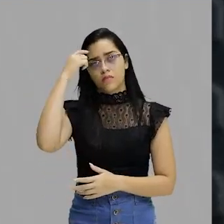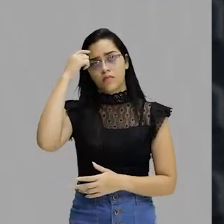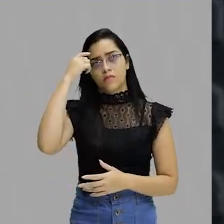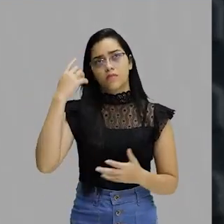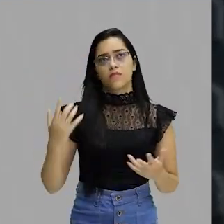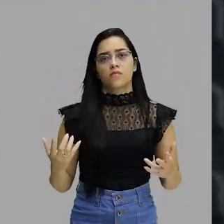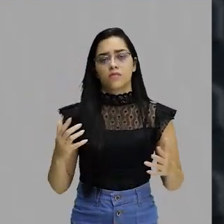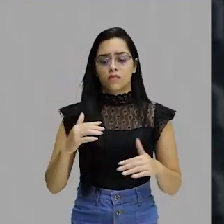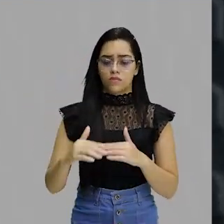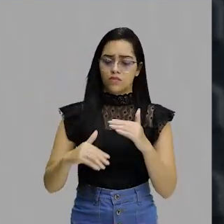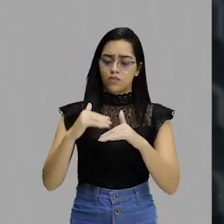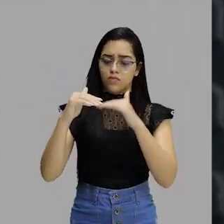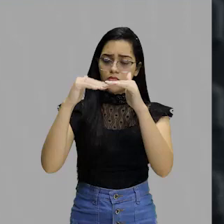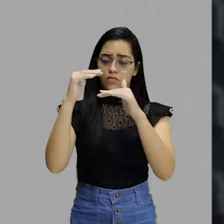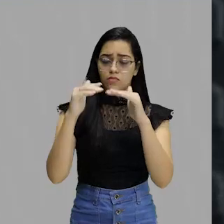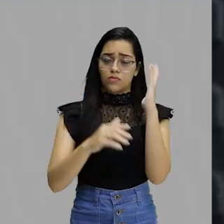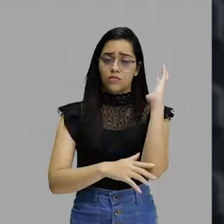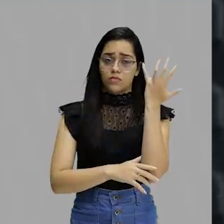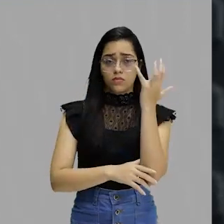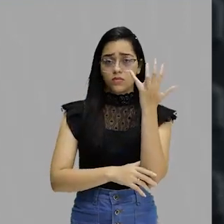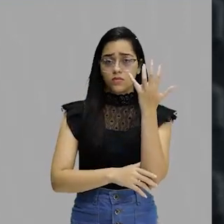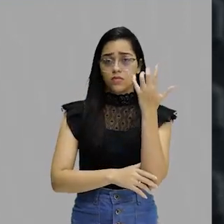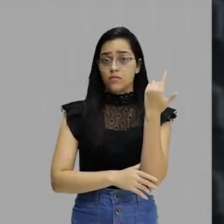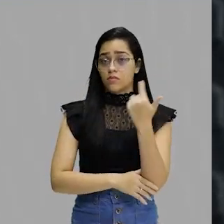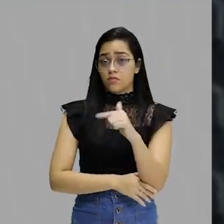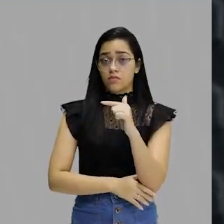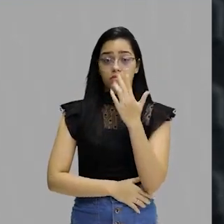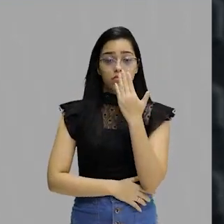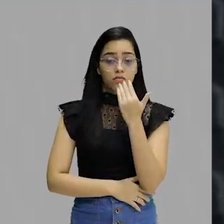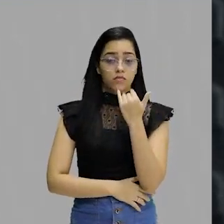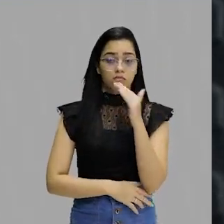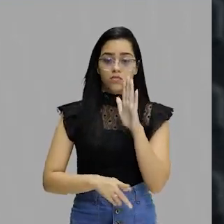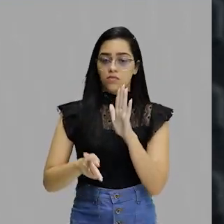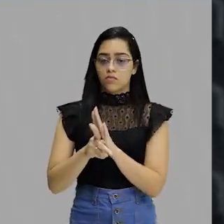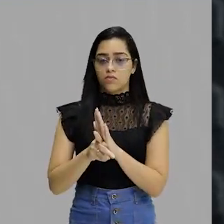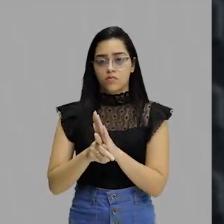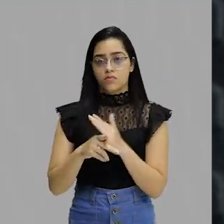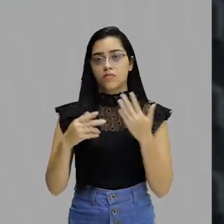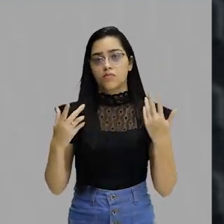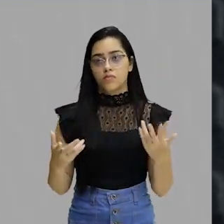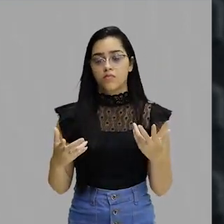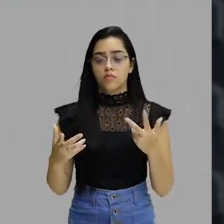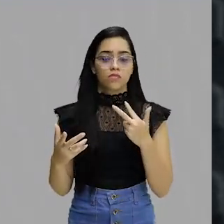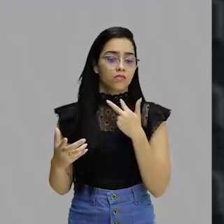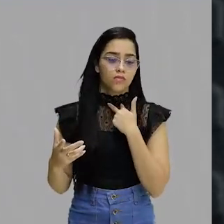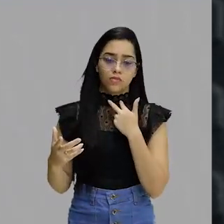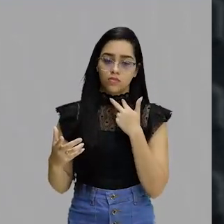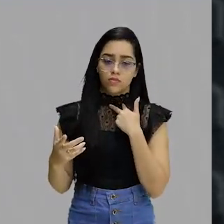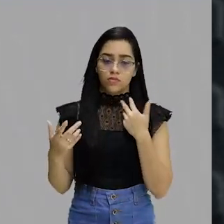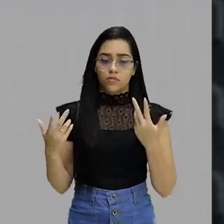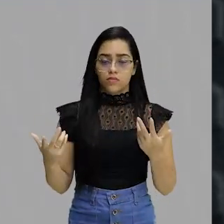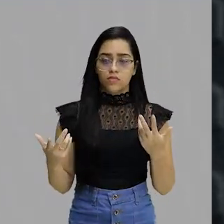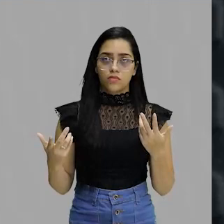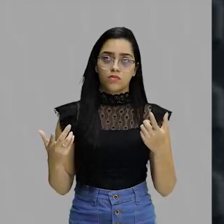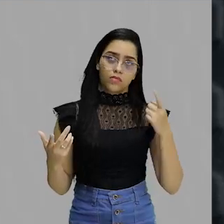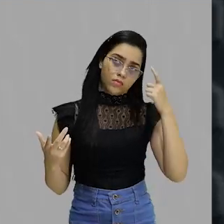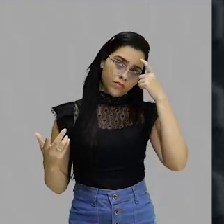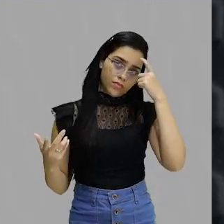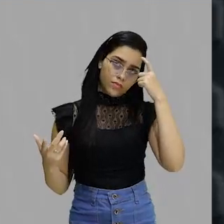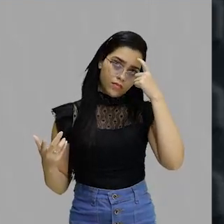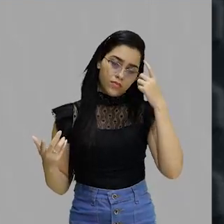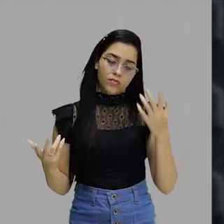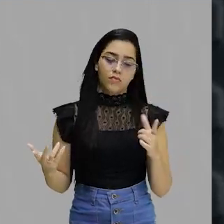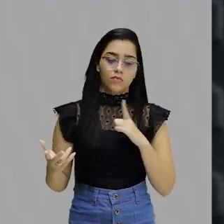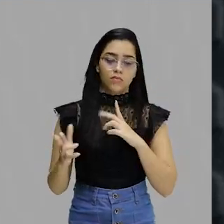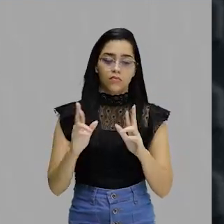líquen, ele cresce nas árvores. Eles não se alimentam das árvores. Então, nós não podemos considerar